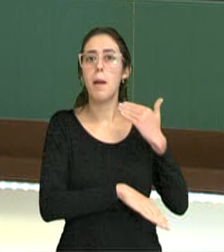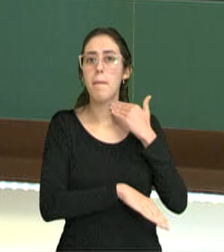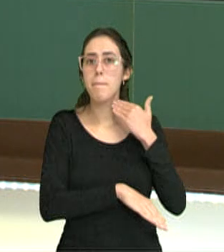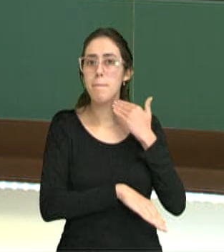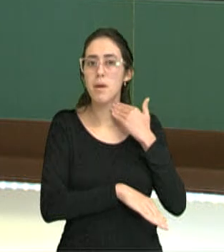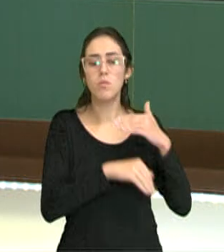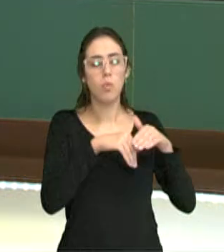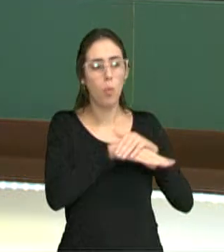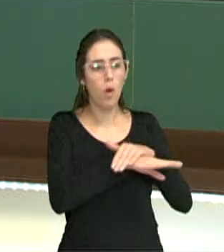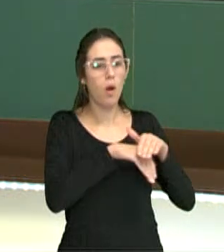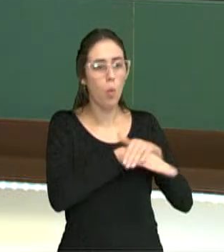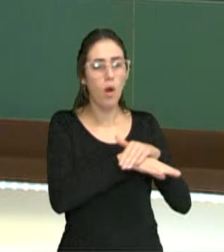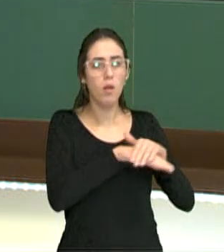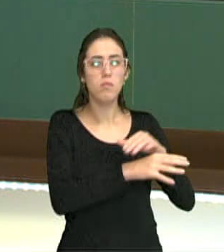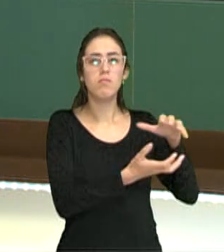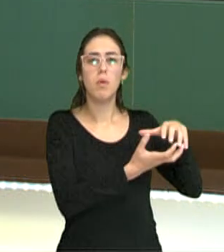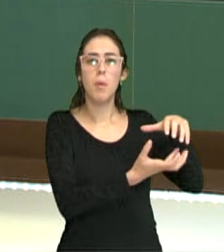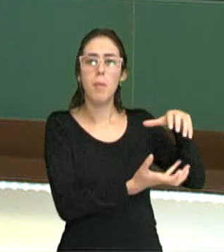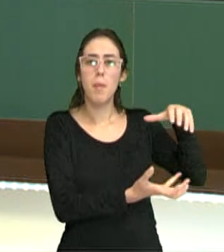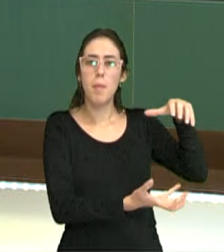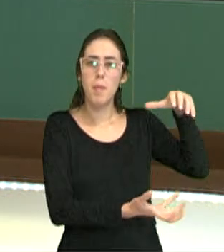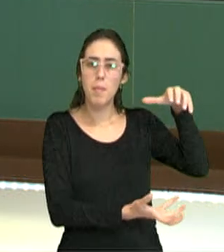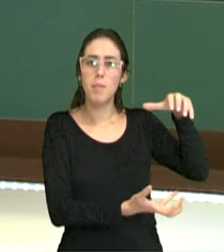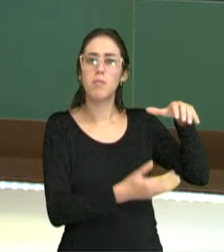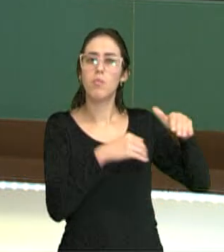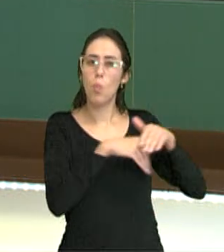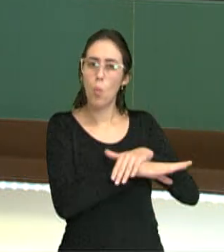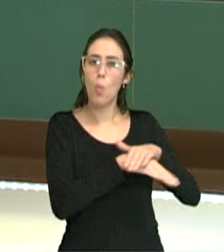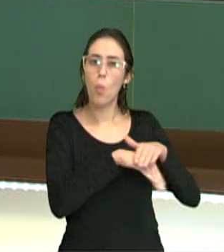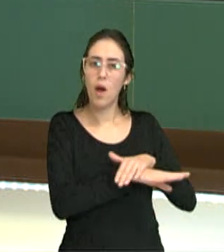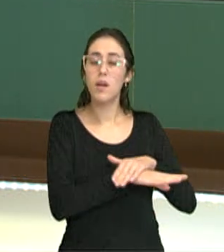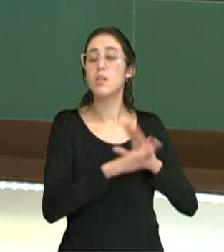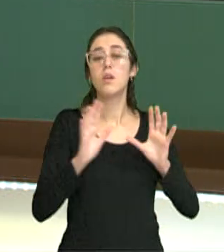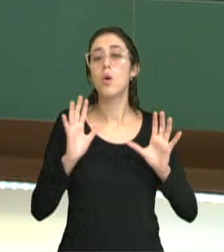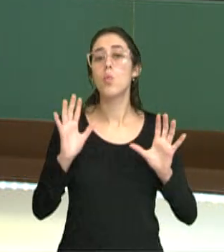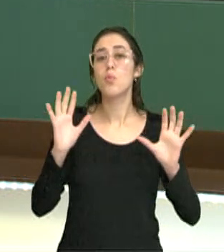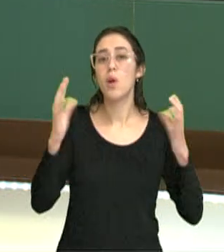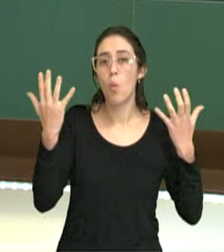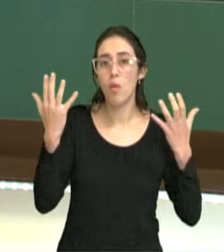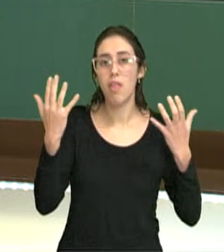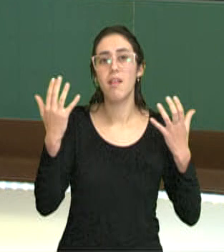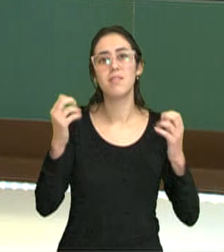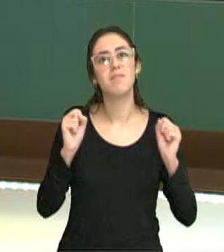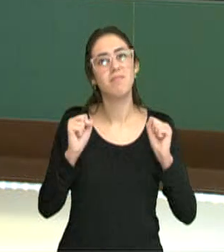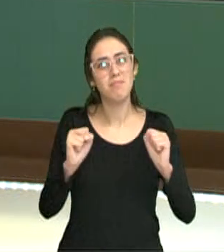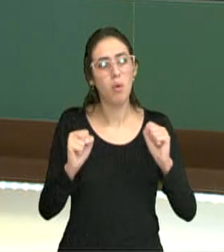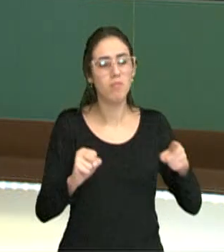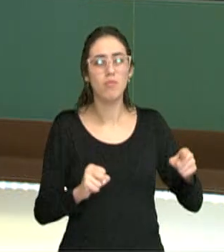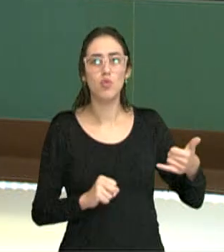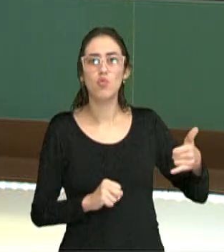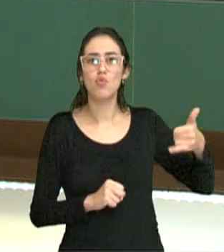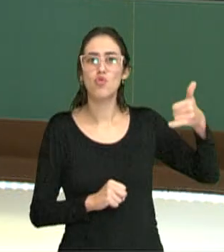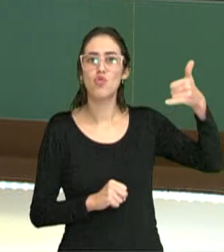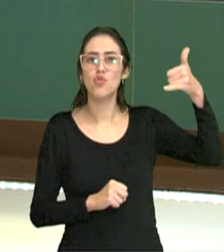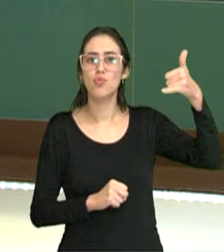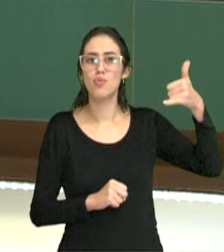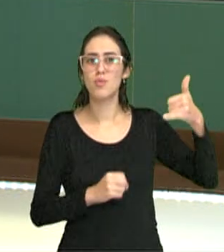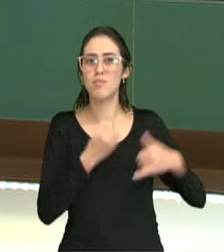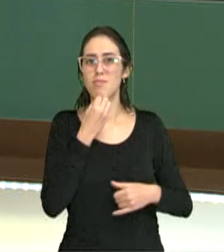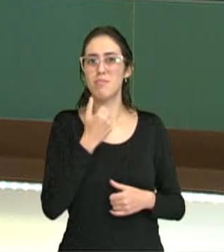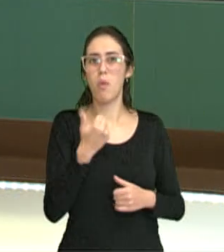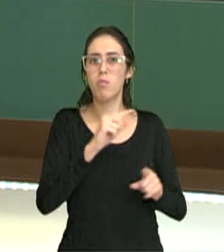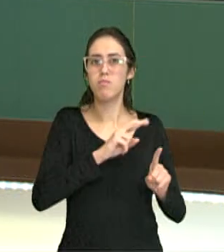de guardar o valor que eu tenho naquele momento, eu posso estar rendendo juros, ou